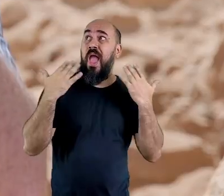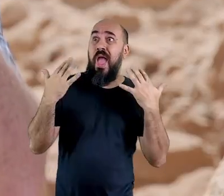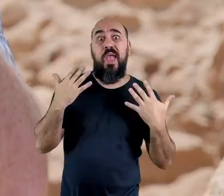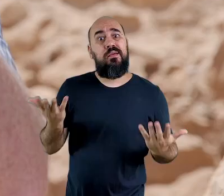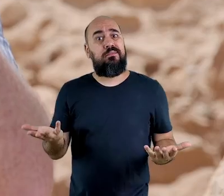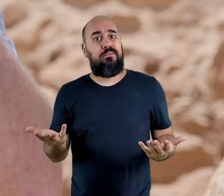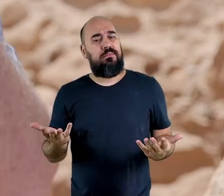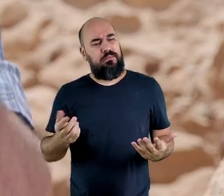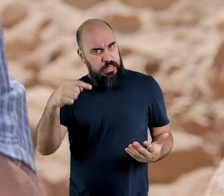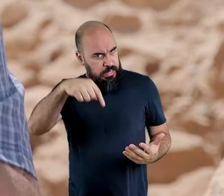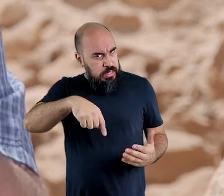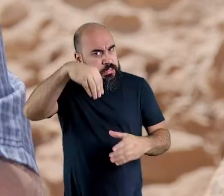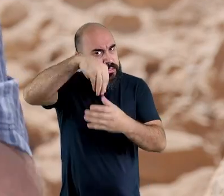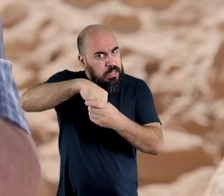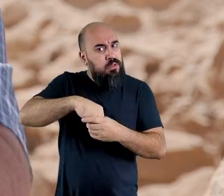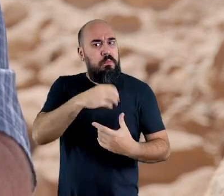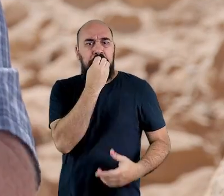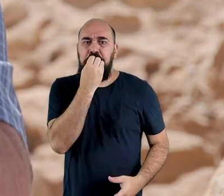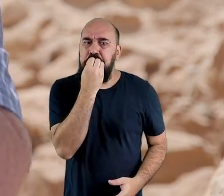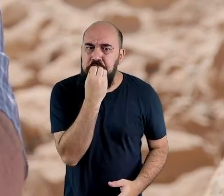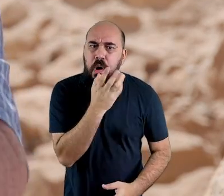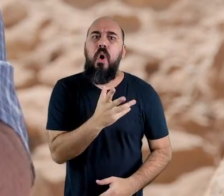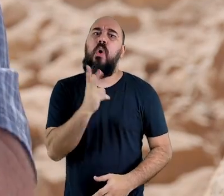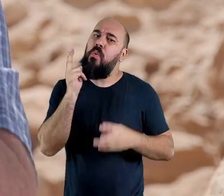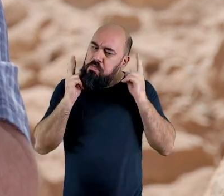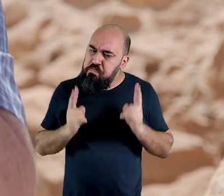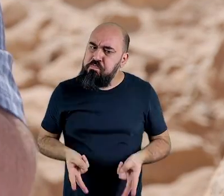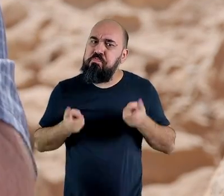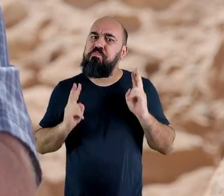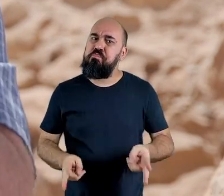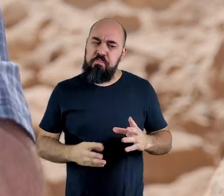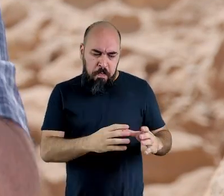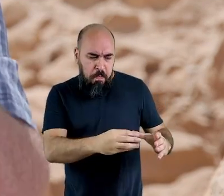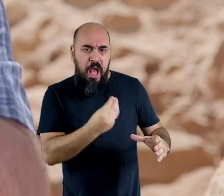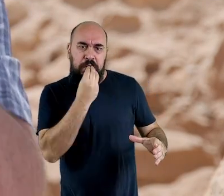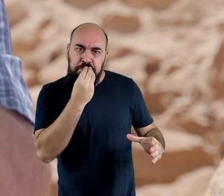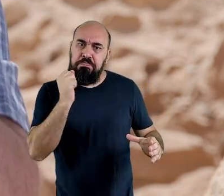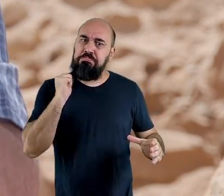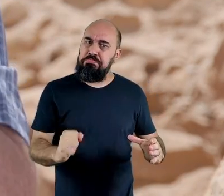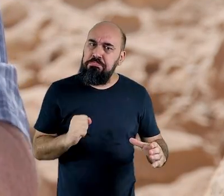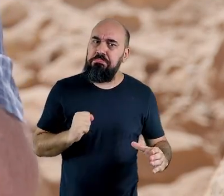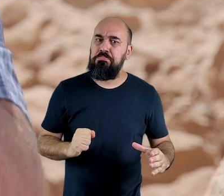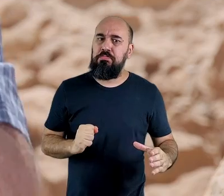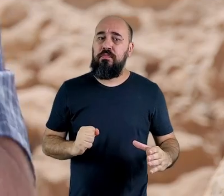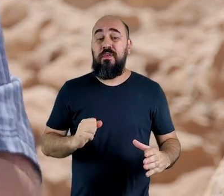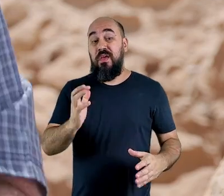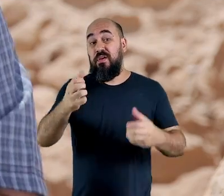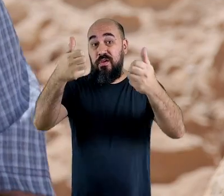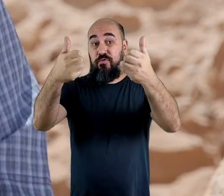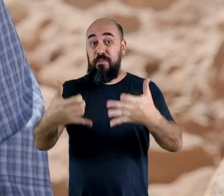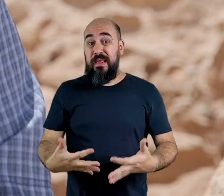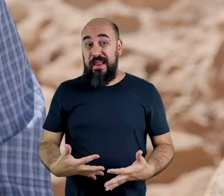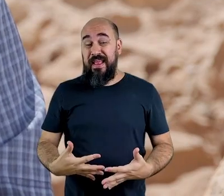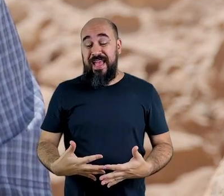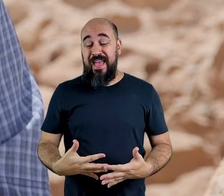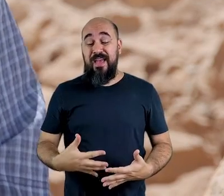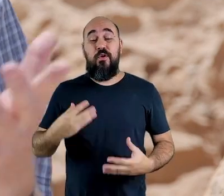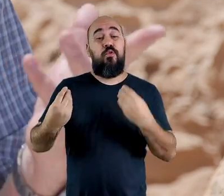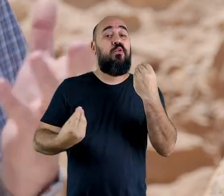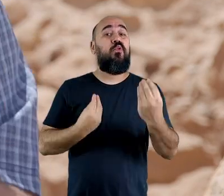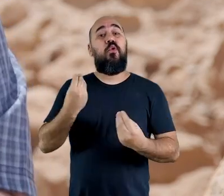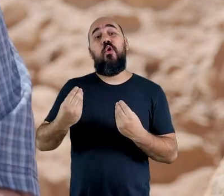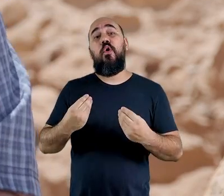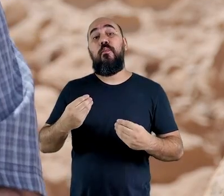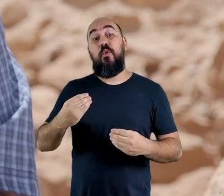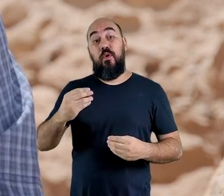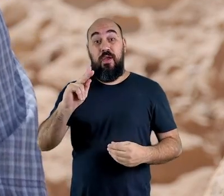desses armazéns, os reconstruídos, e contar-lhes o que os arqueólogos sabem sobre o que Herodes estava tendo aqui quando ele estava desfrutando